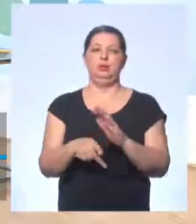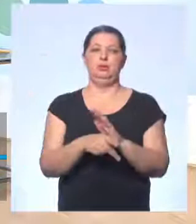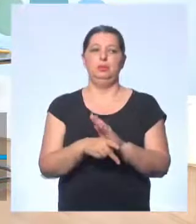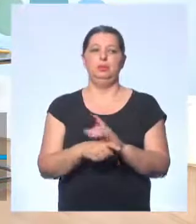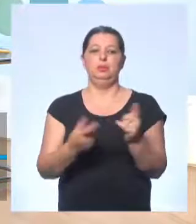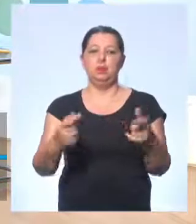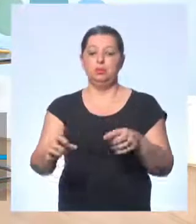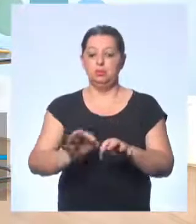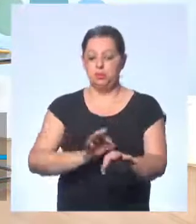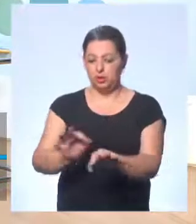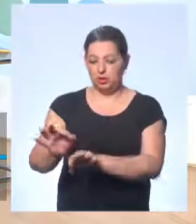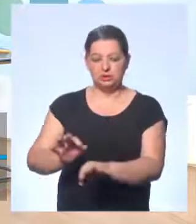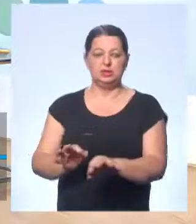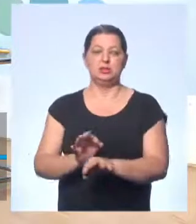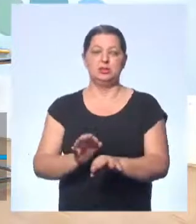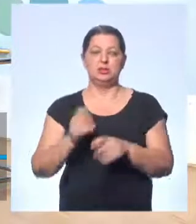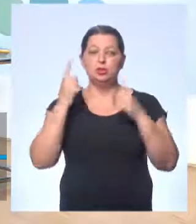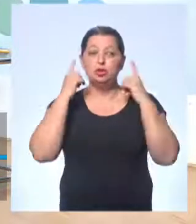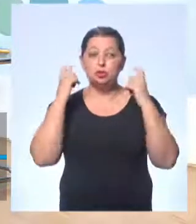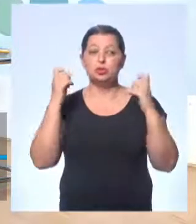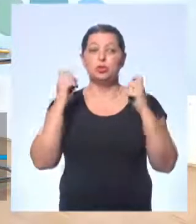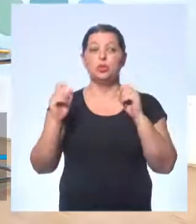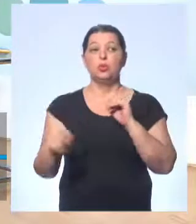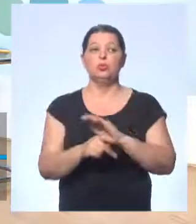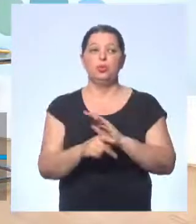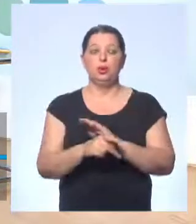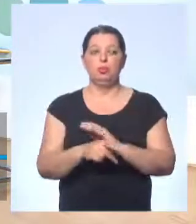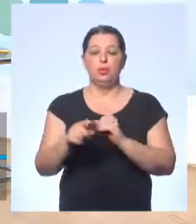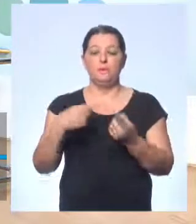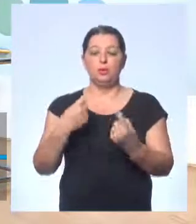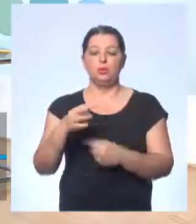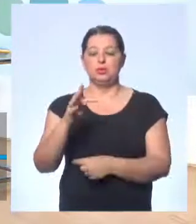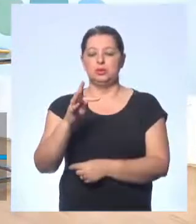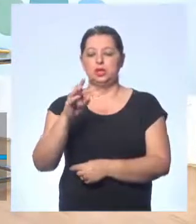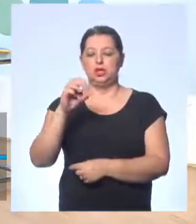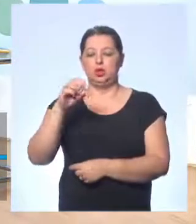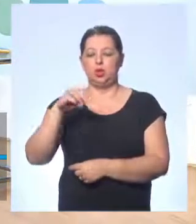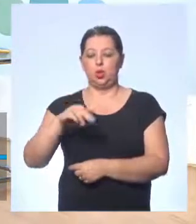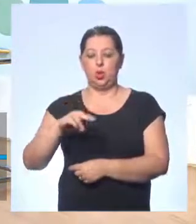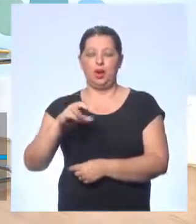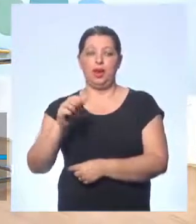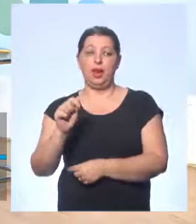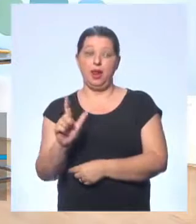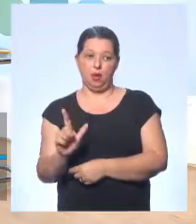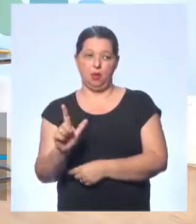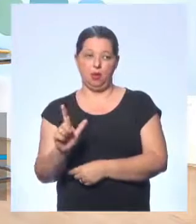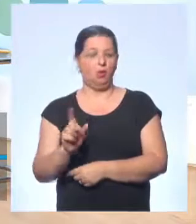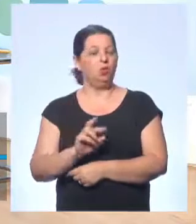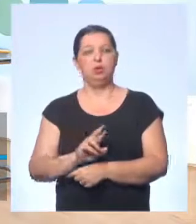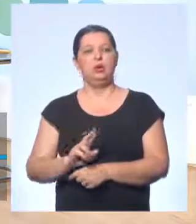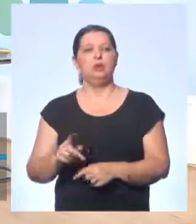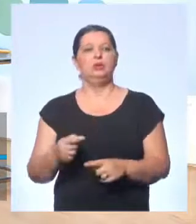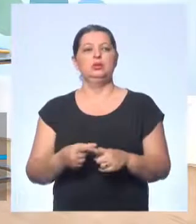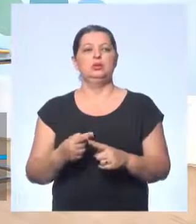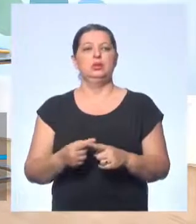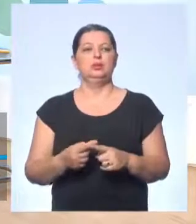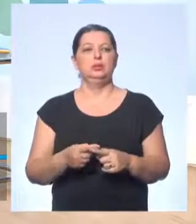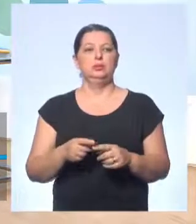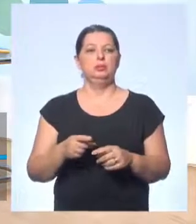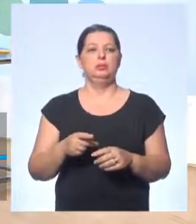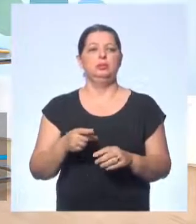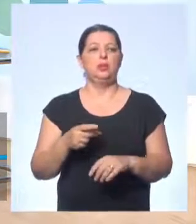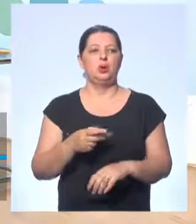da organização do som em relação à música tonal, que tem como base não essa escala que são com esses